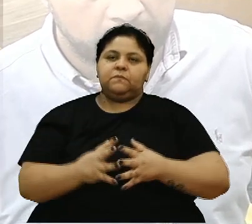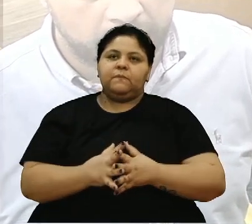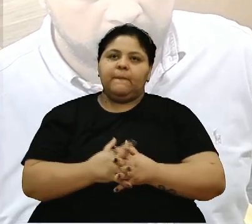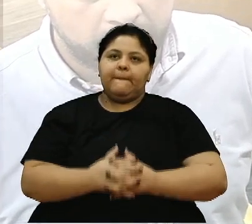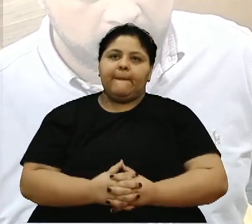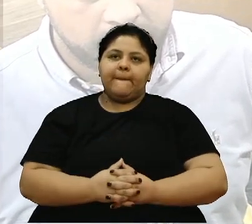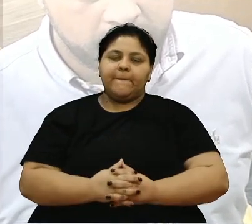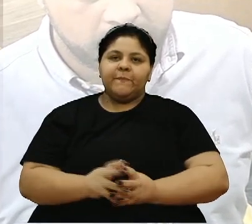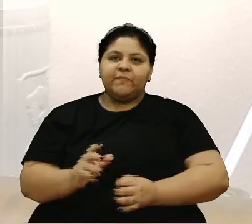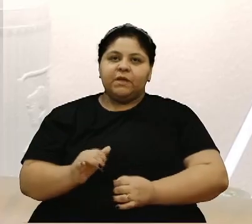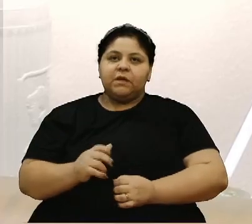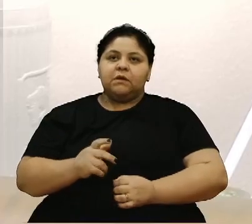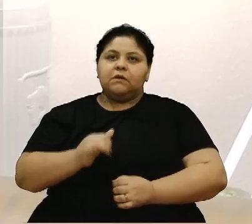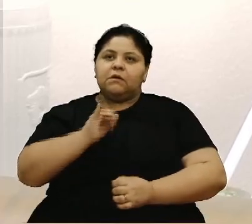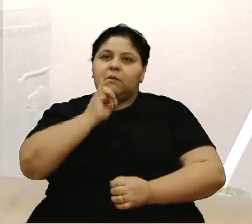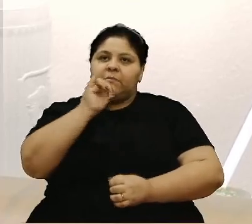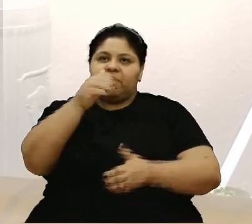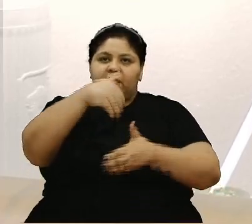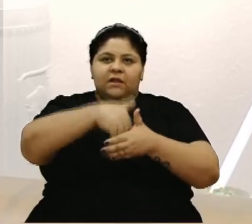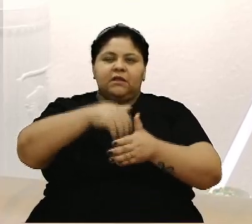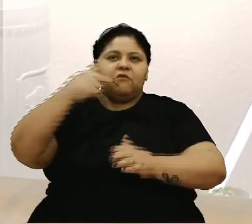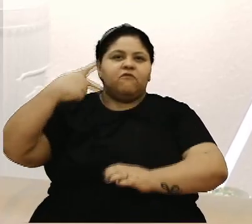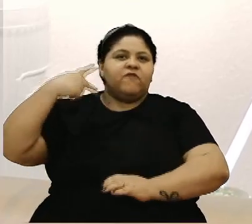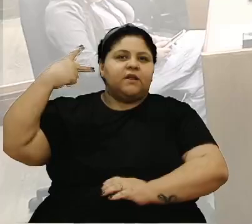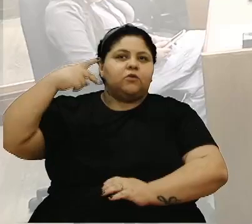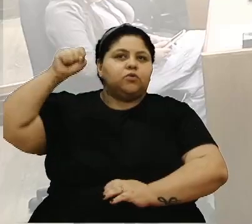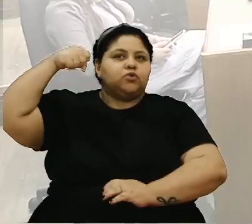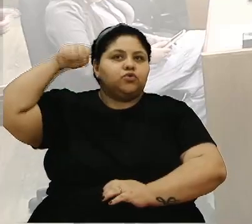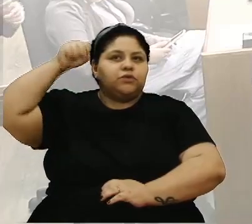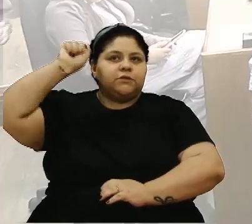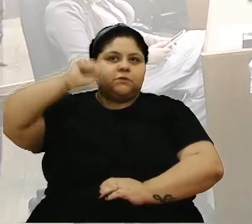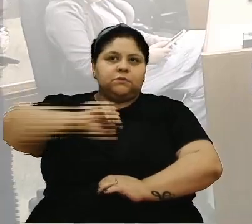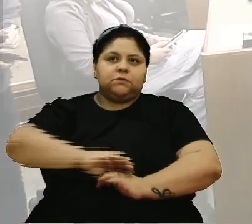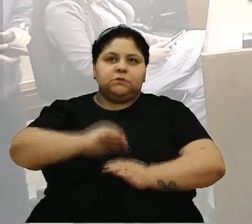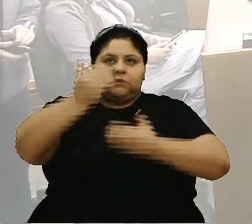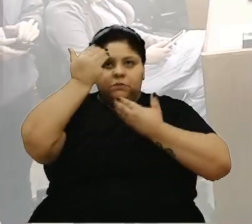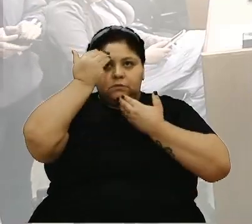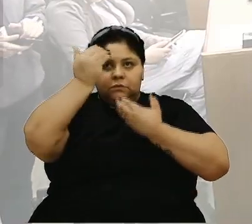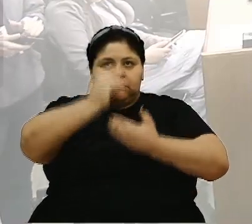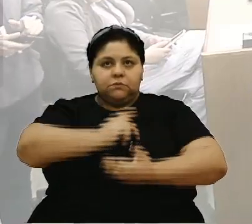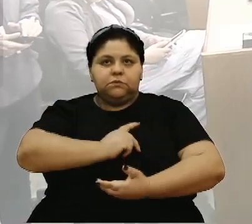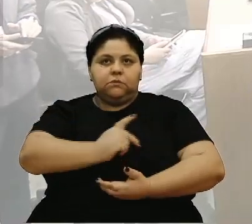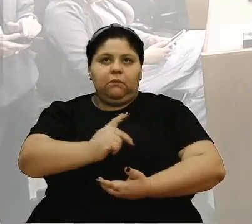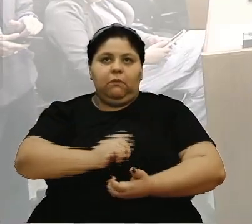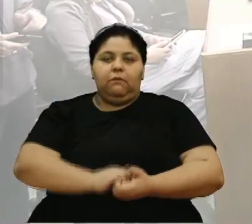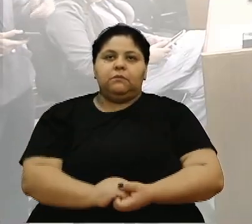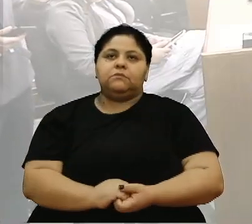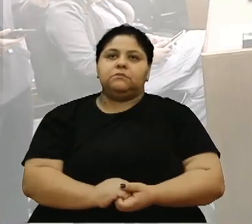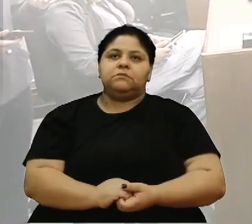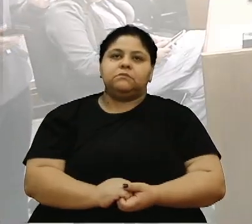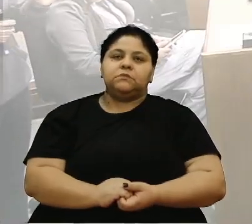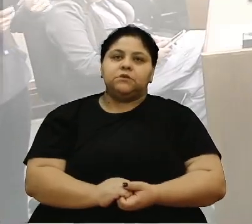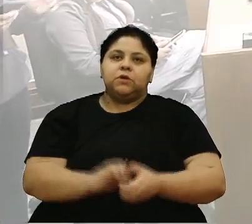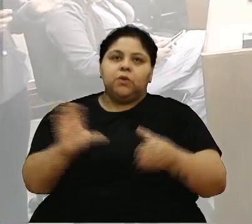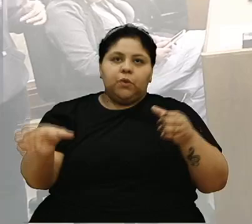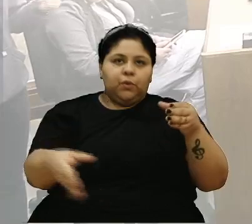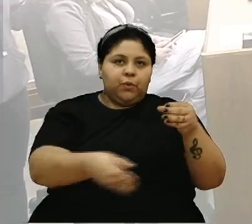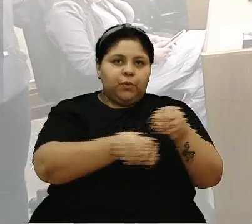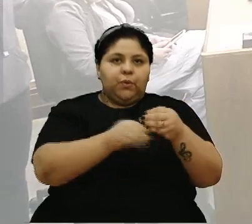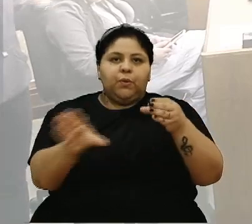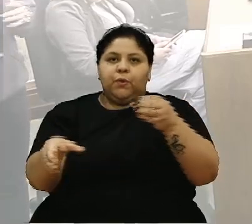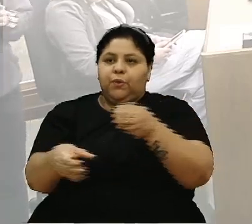Para declarar o voto. Declaração de voto, vereador Clóvis Xuxa. Obrigado, presidente. Vou me juntar aos meus